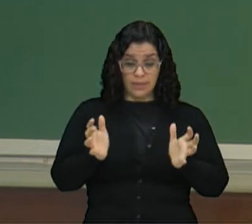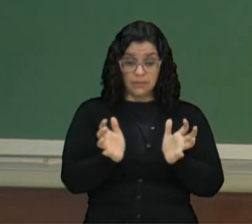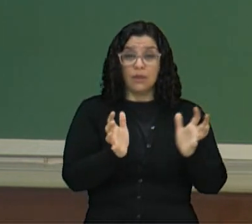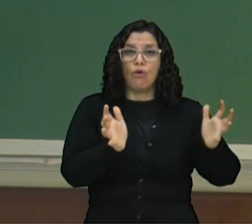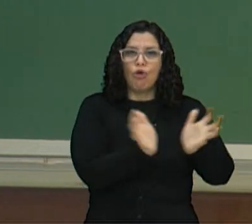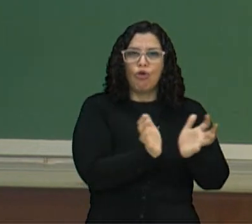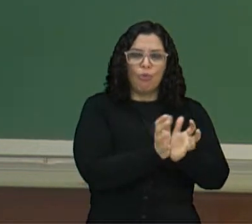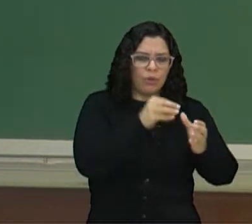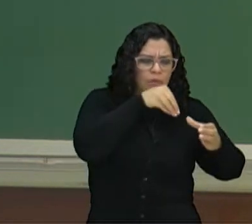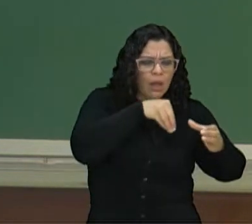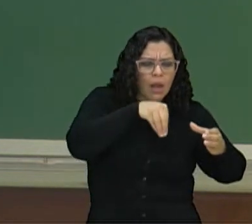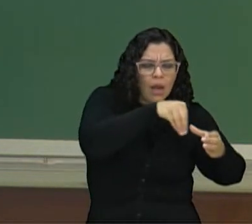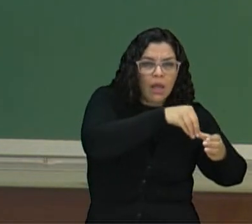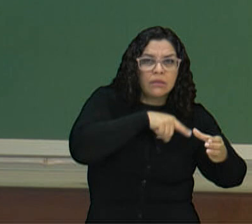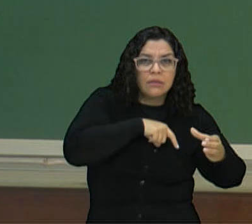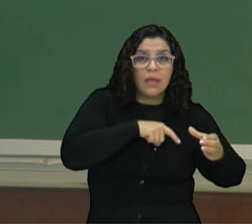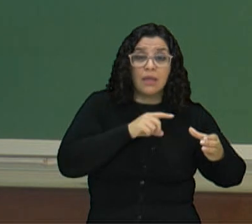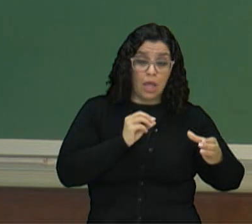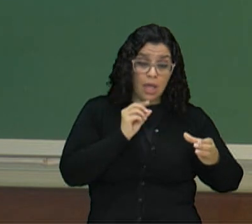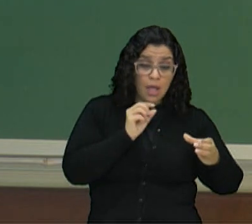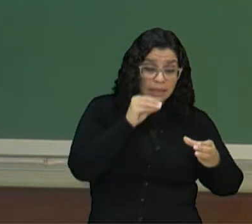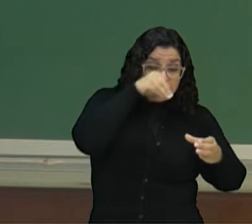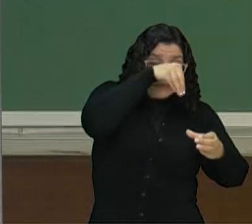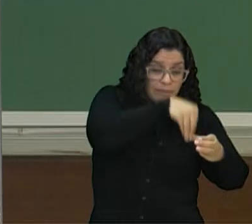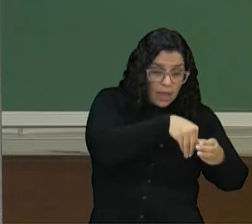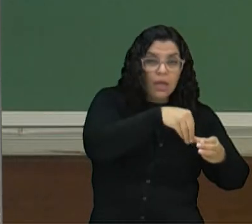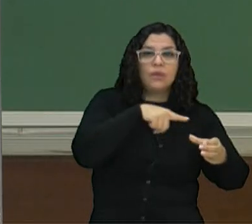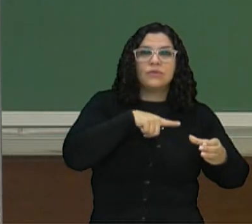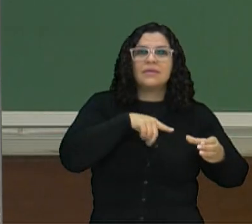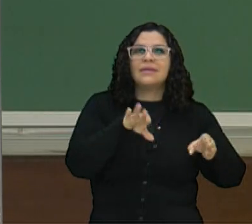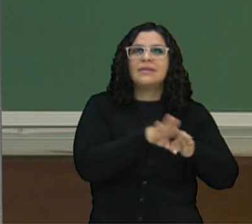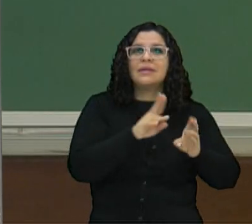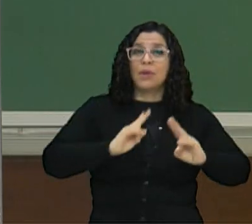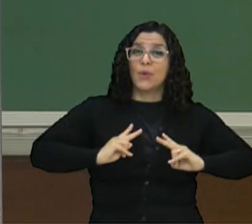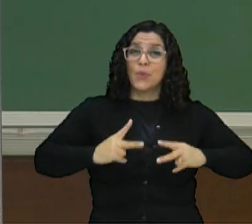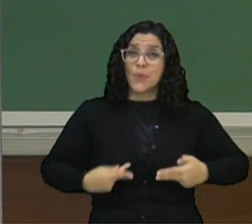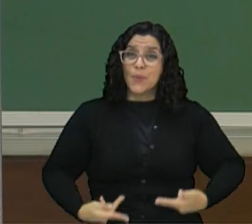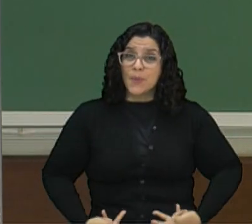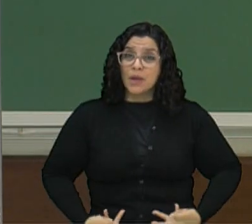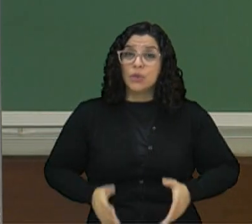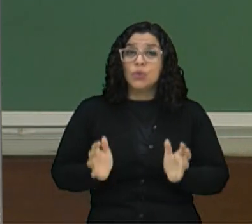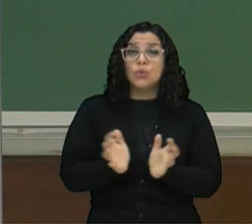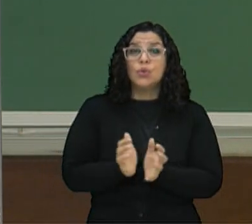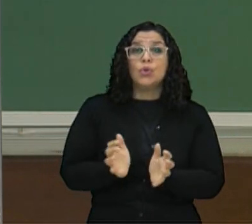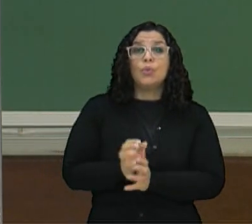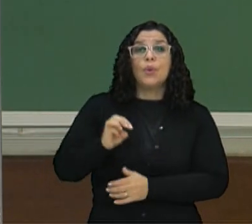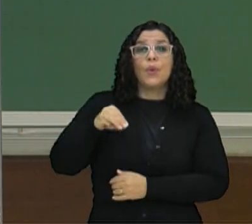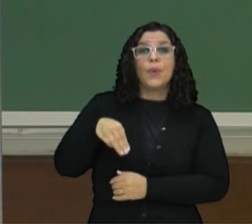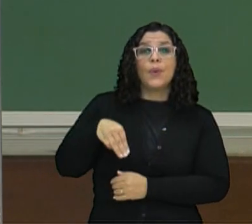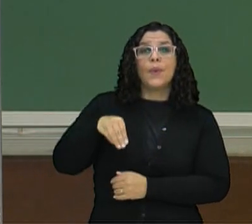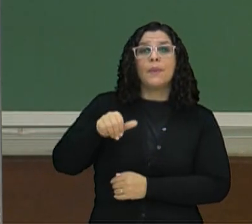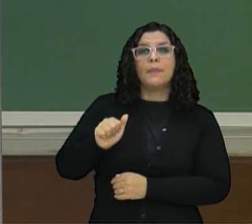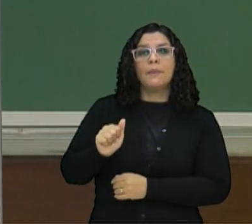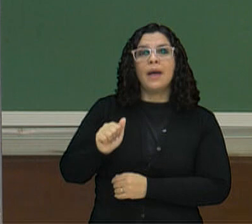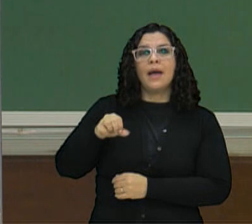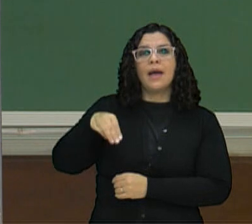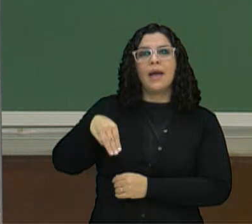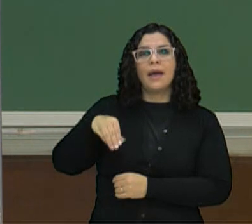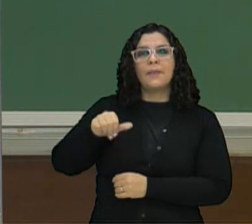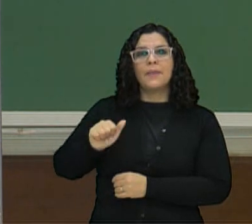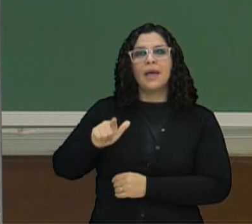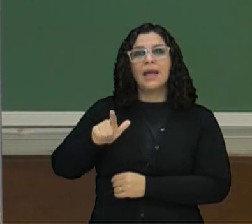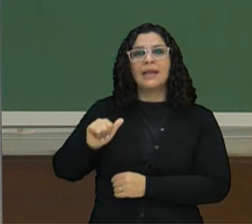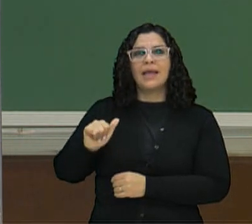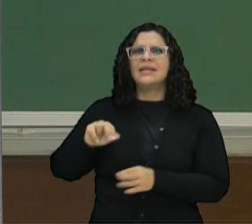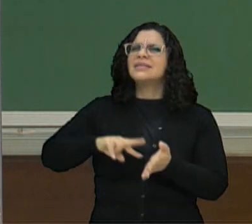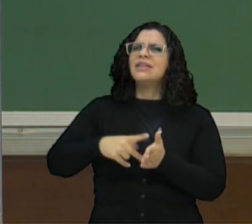classes. E o ser humano está inserido na classe mamália, ou dos mamíferos, que tem